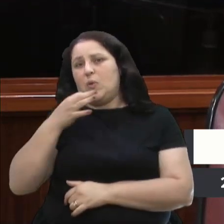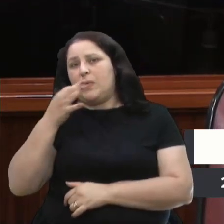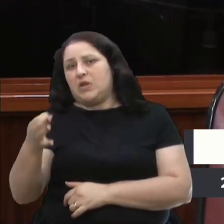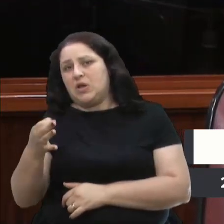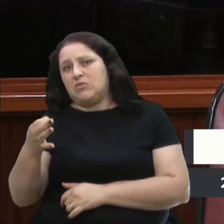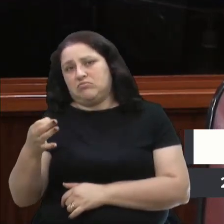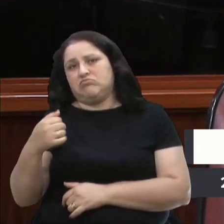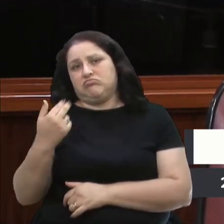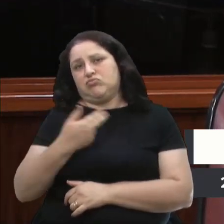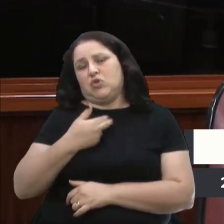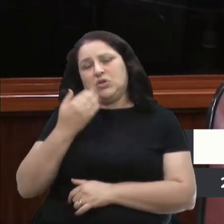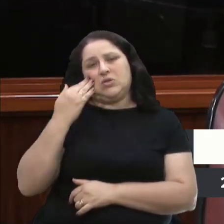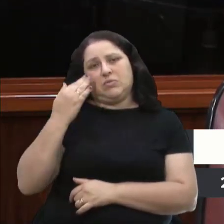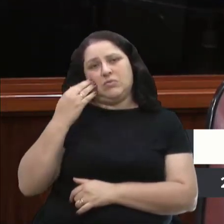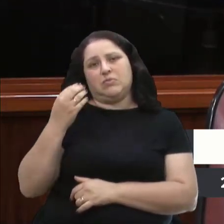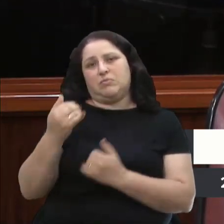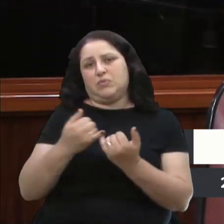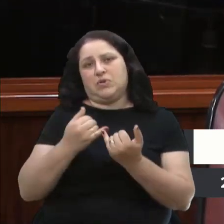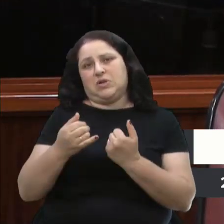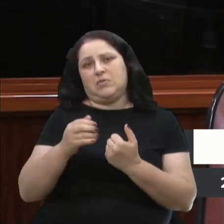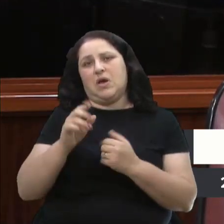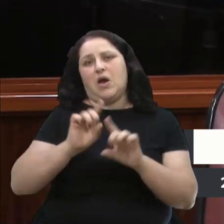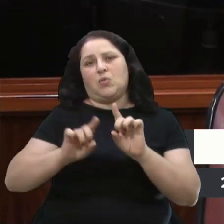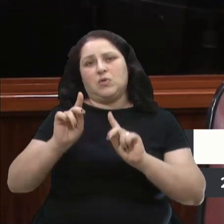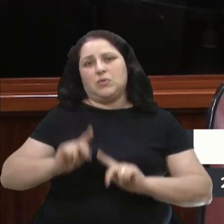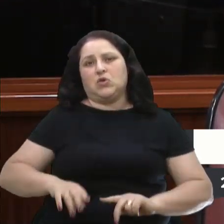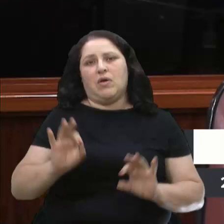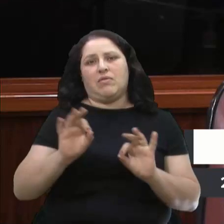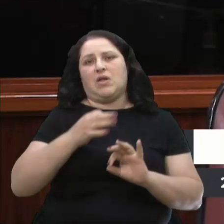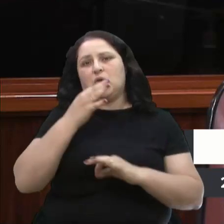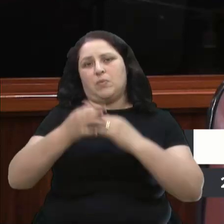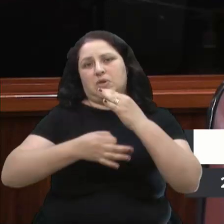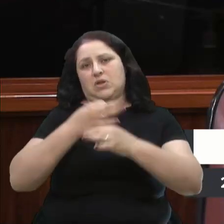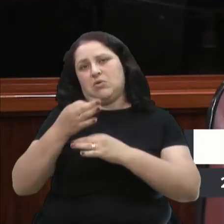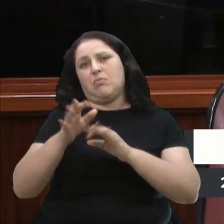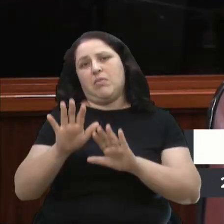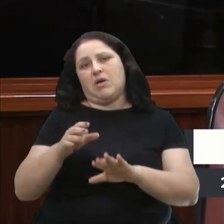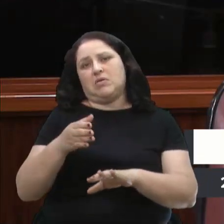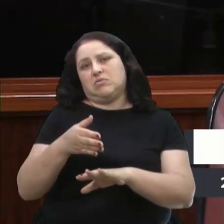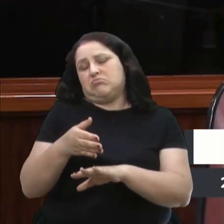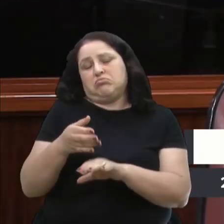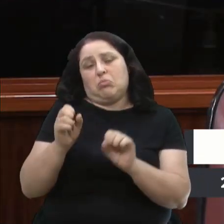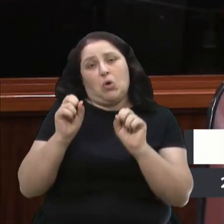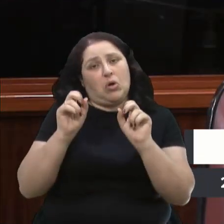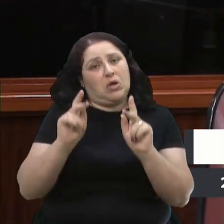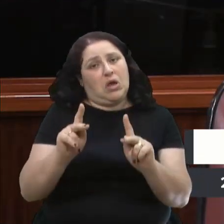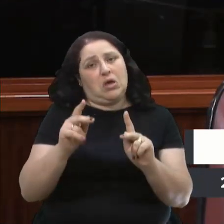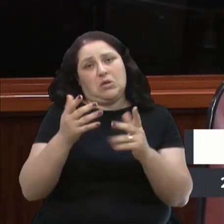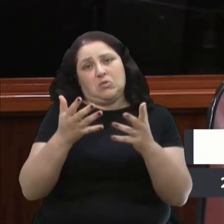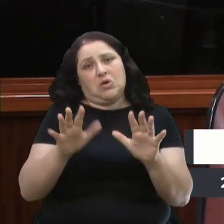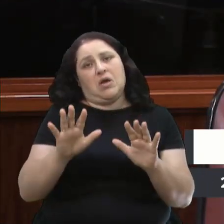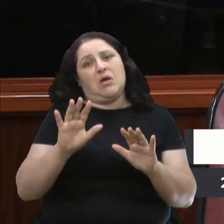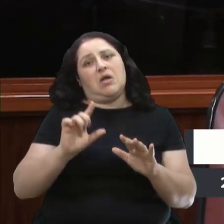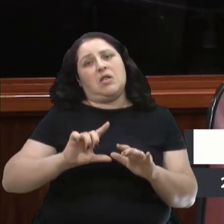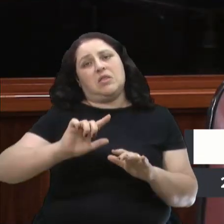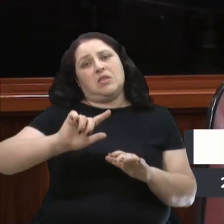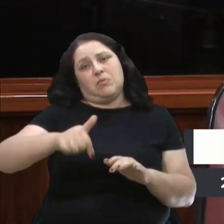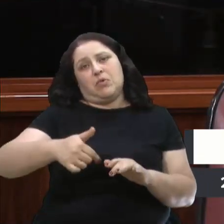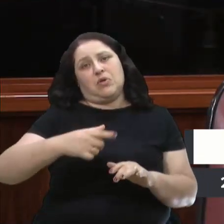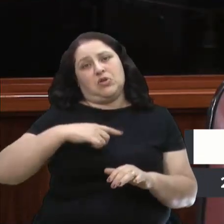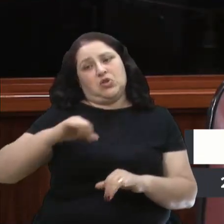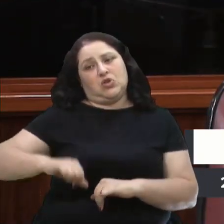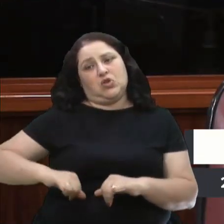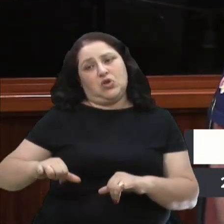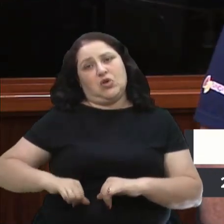é essa, a gente diverge, cada um tem gente que não tem posição, e também faz parte não ter posição. Mas aí se assume o ônus de não ter a posição